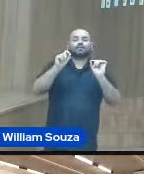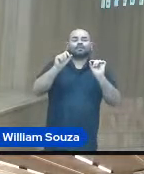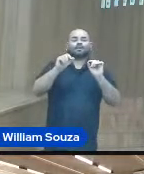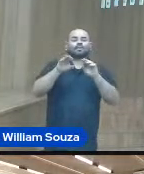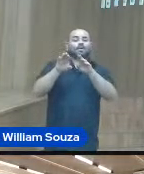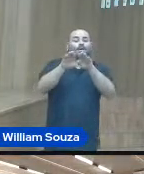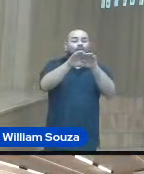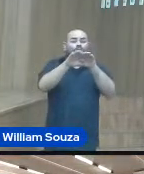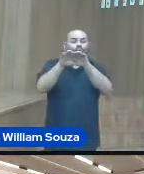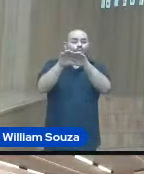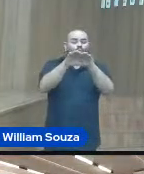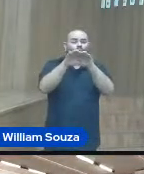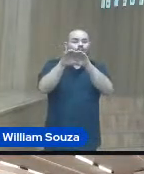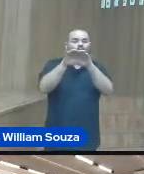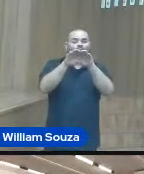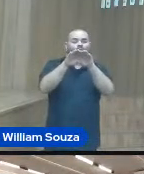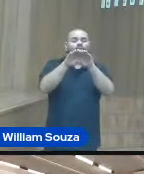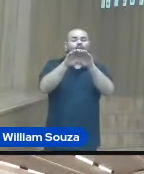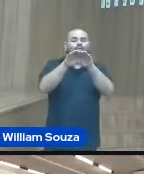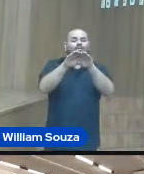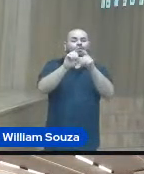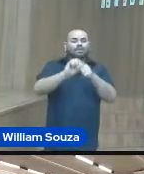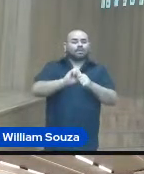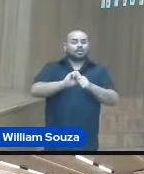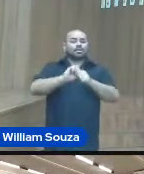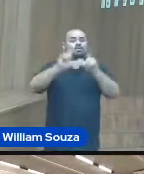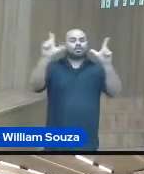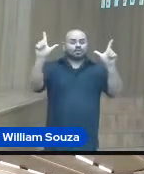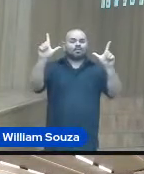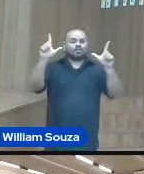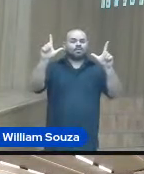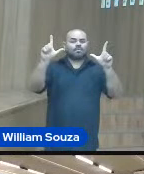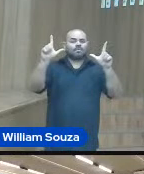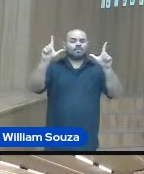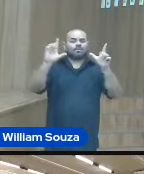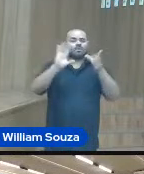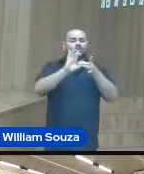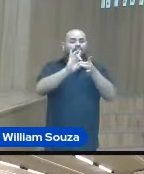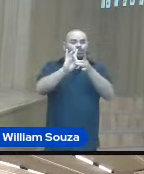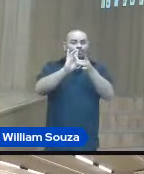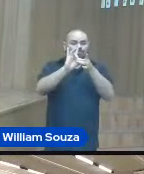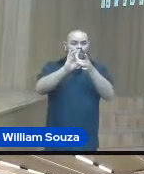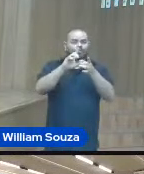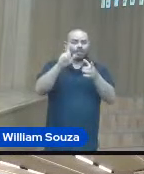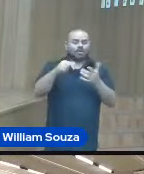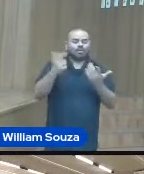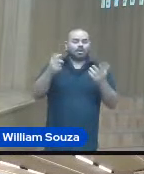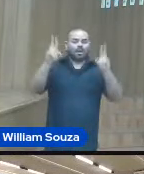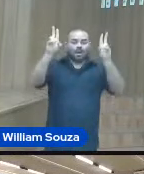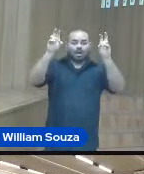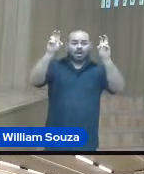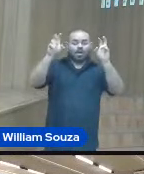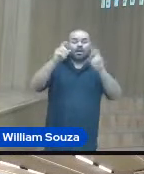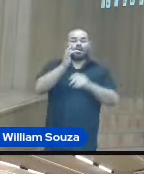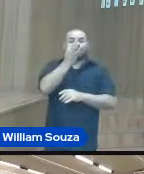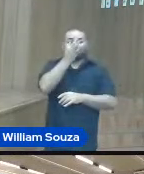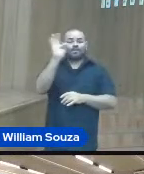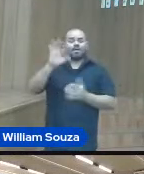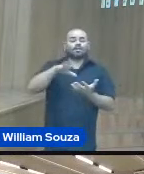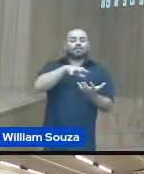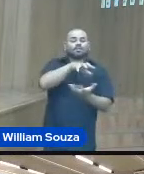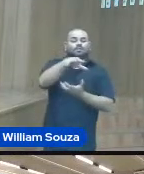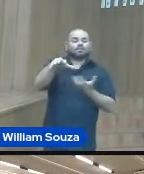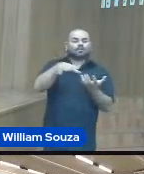fraternidade, igualdade e liberdade. Esse era o lema, né, da Revolução Francesa,